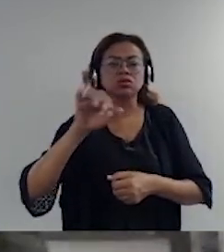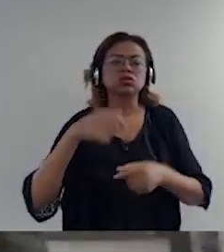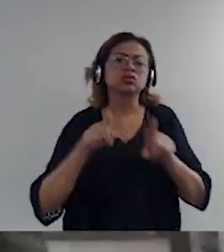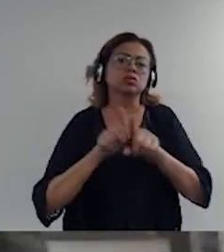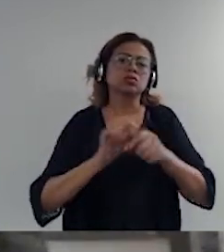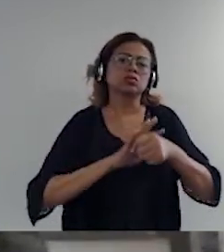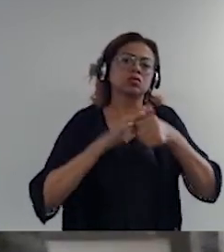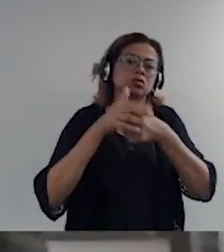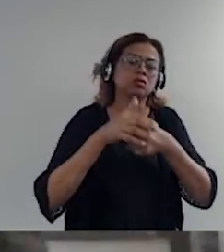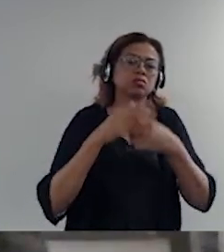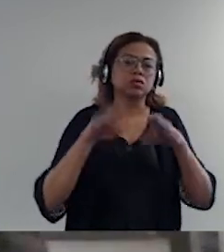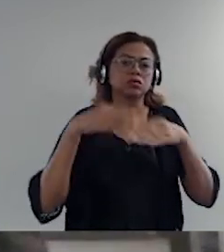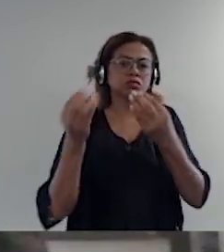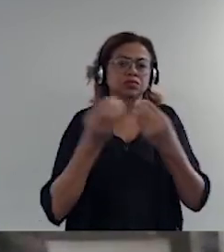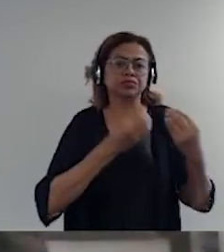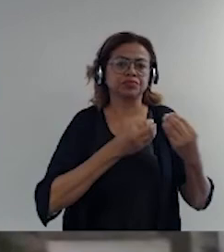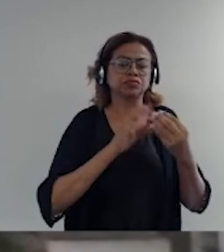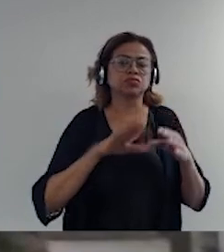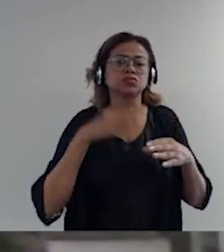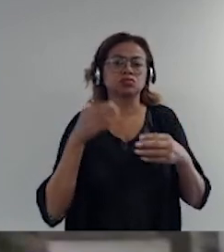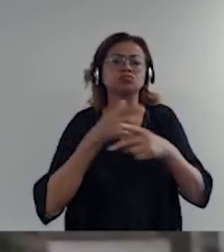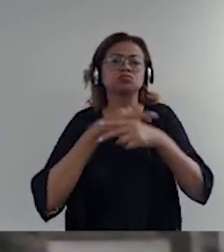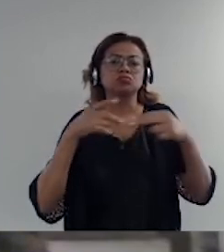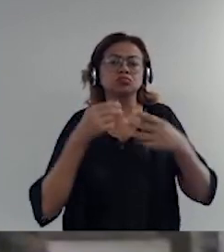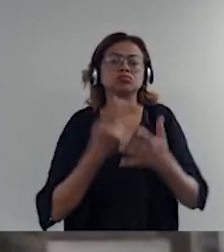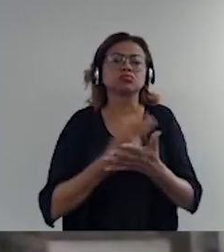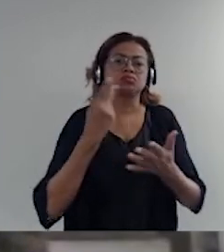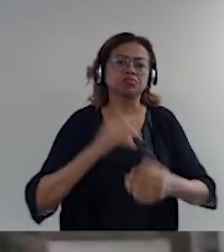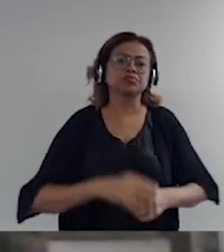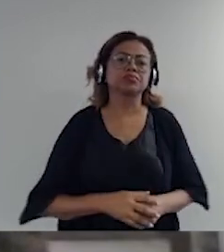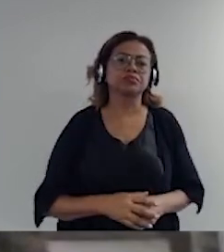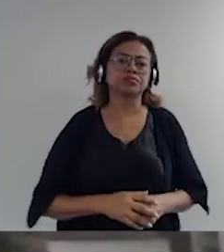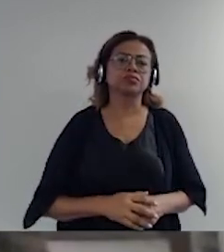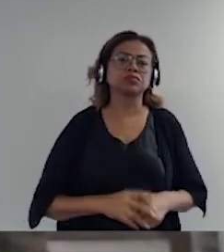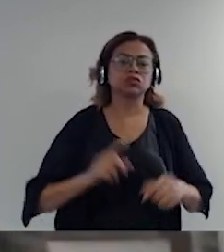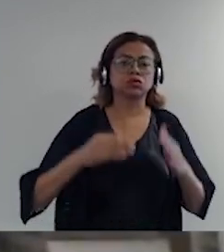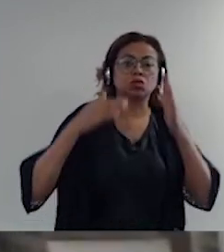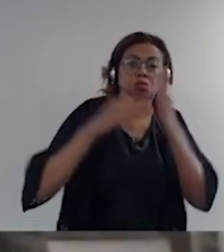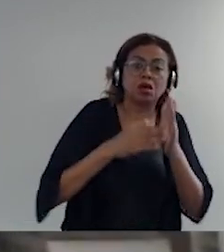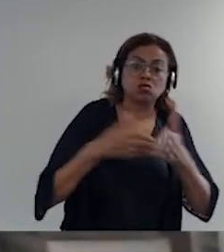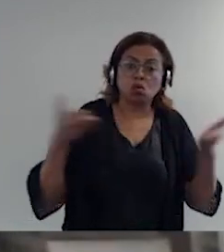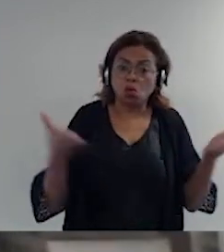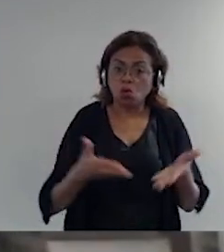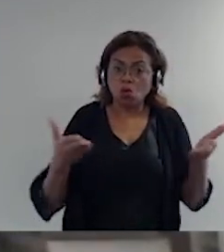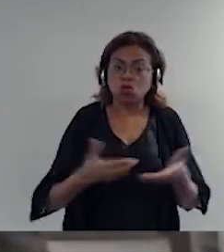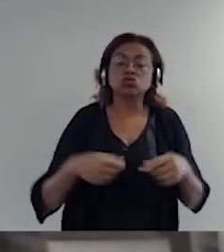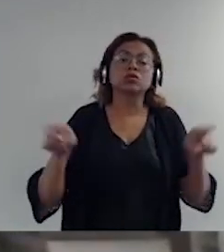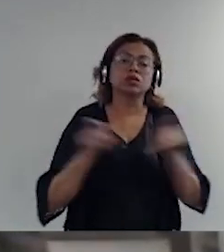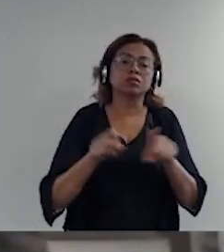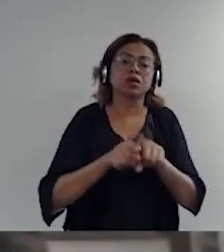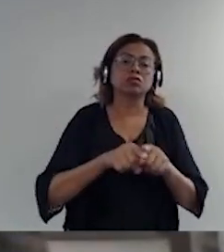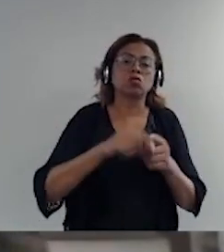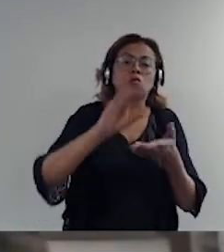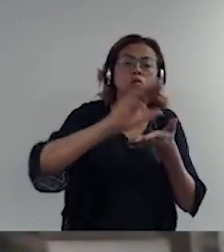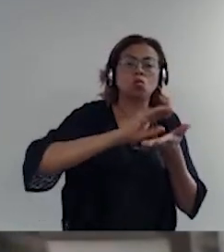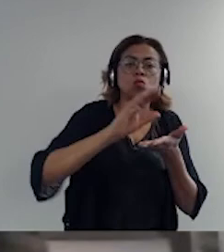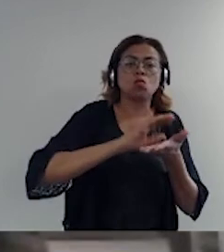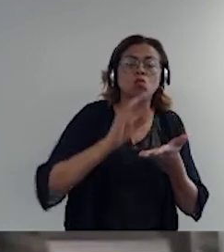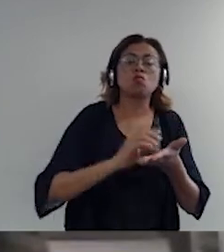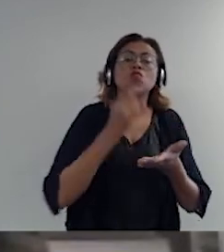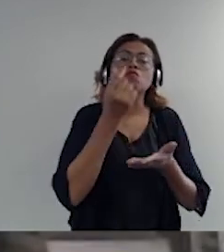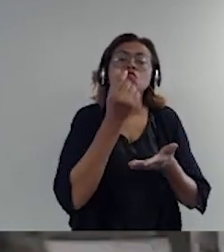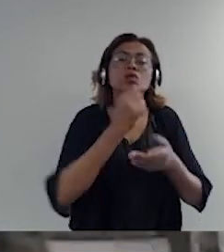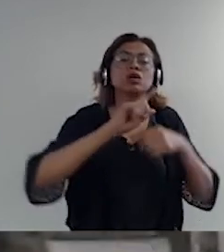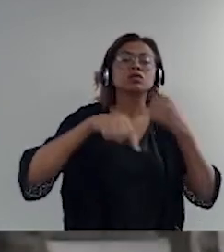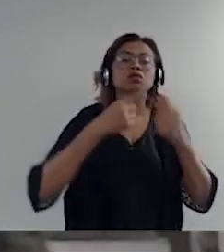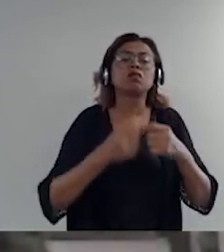pandemia, porventura, se subordinasse. O impacto é de hoje, os efeitos financeiros se dariam ao longo do tempo. Para